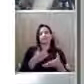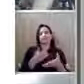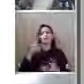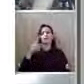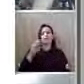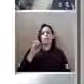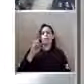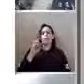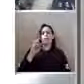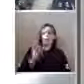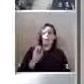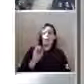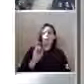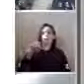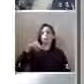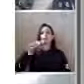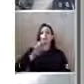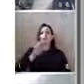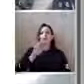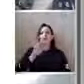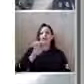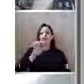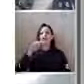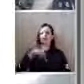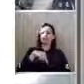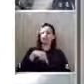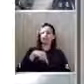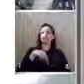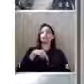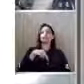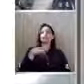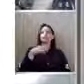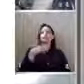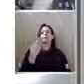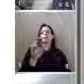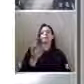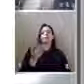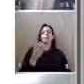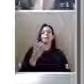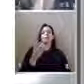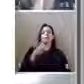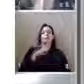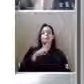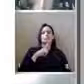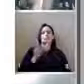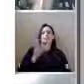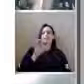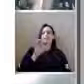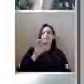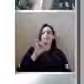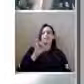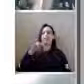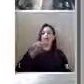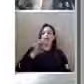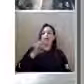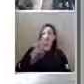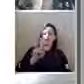Pena, como Martins de Souza, como Ranch, Werner, Wolff,